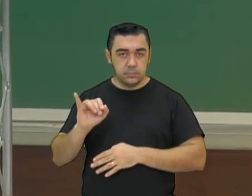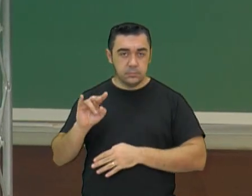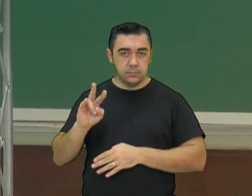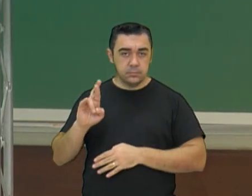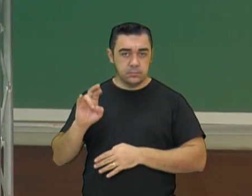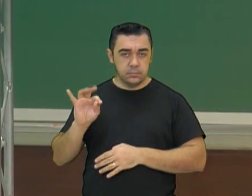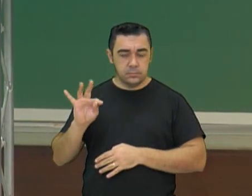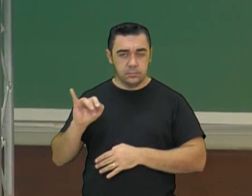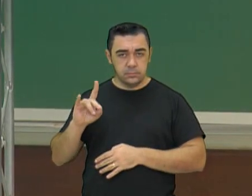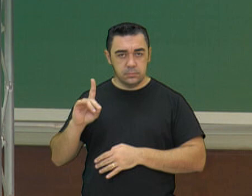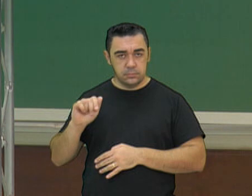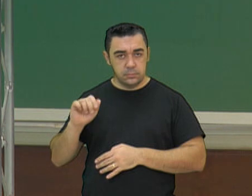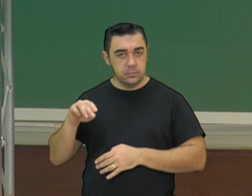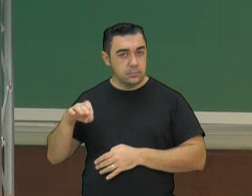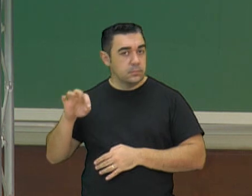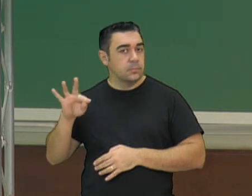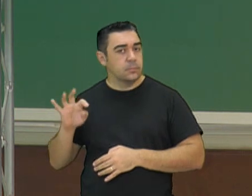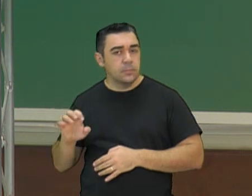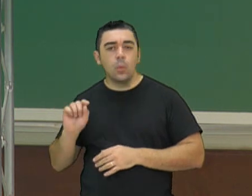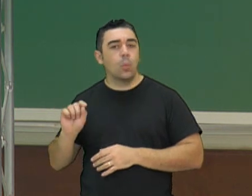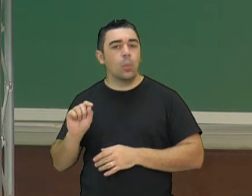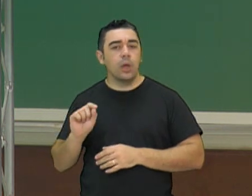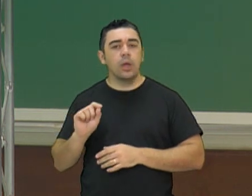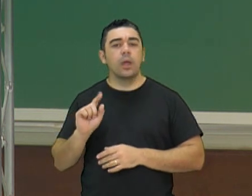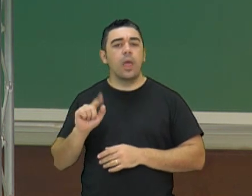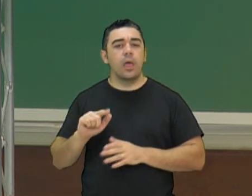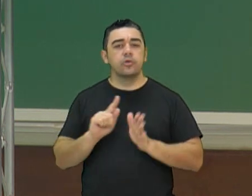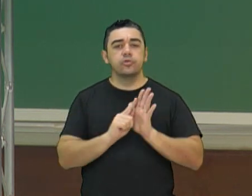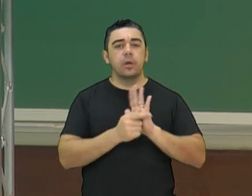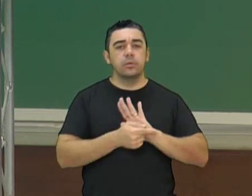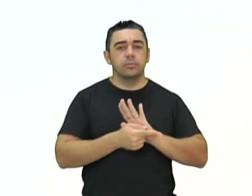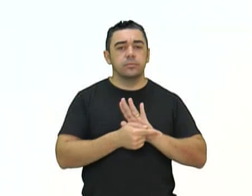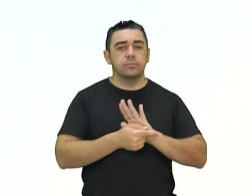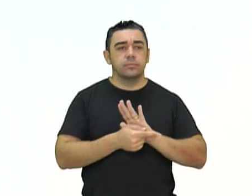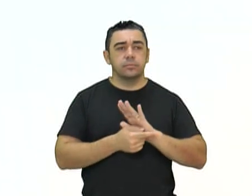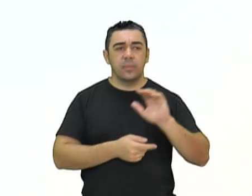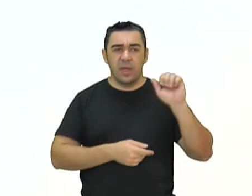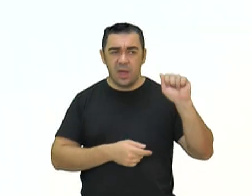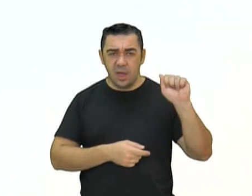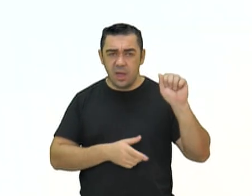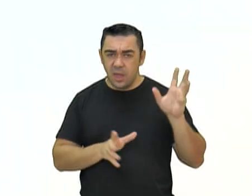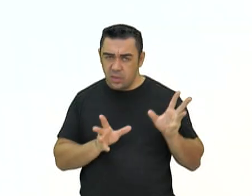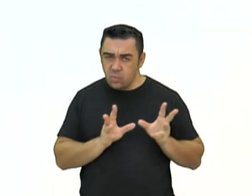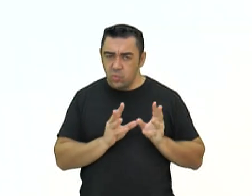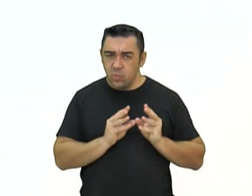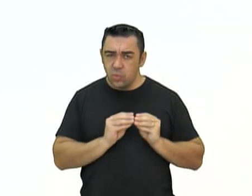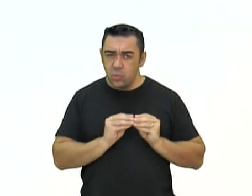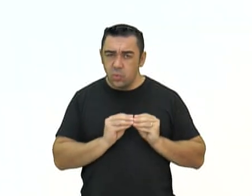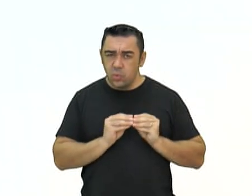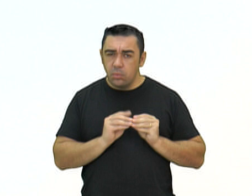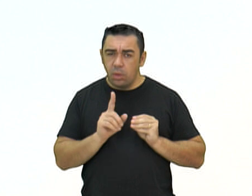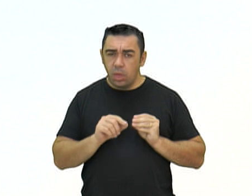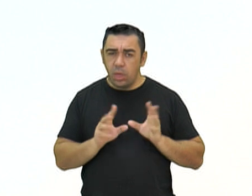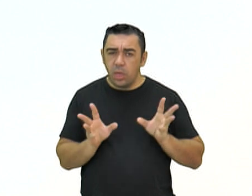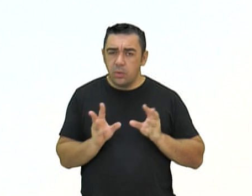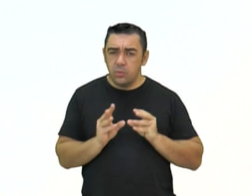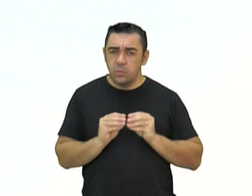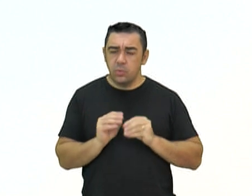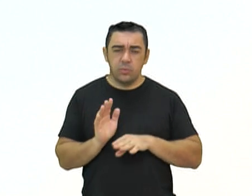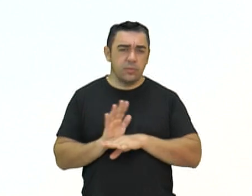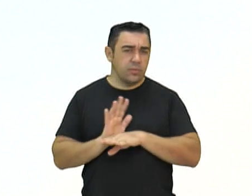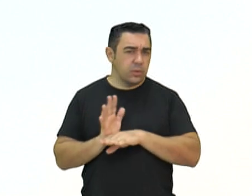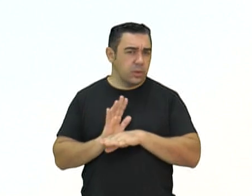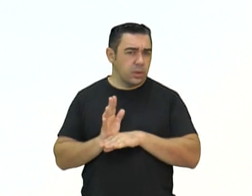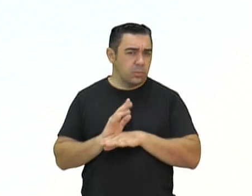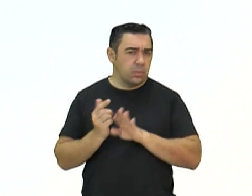Divertidamente pode ser considerado do seguinte gênero. Alternativa A. Será que é só um resumo? É uma breve síntese? Né? Uma